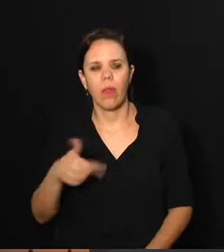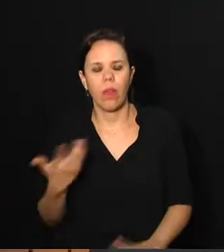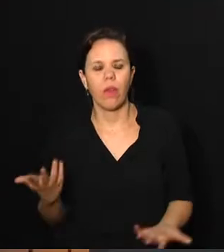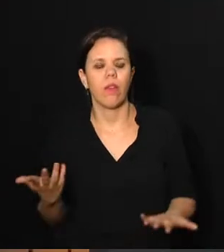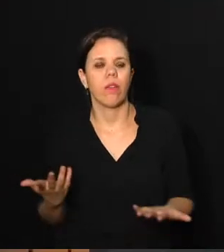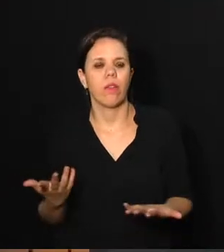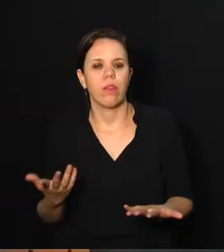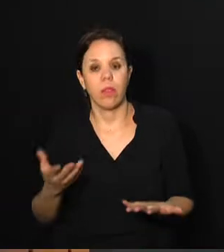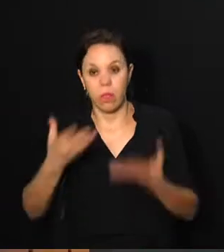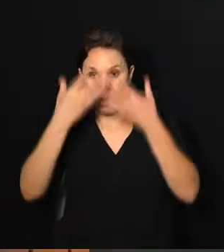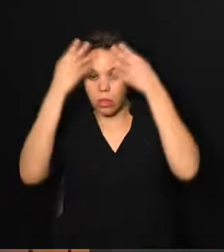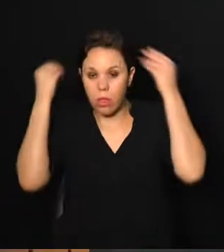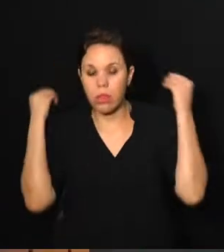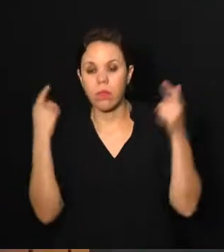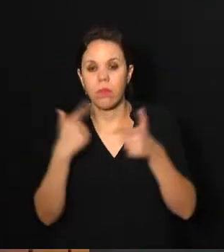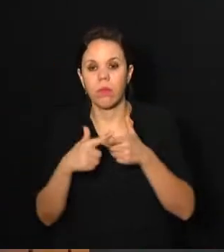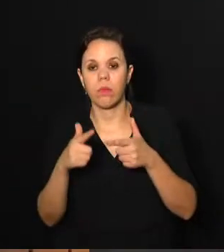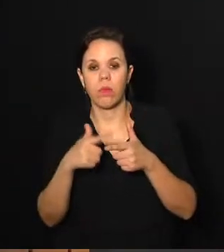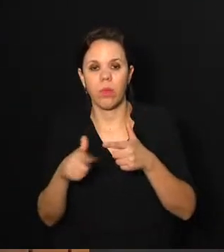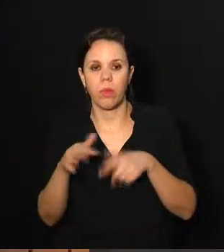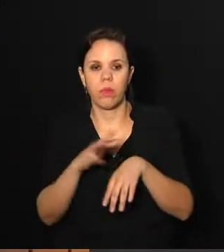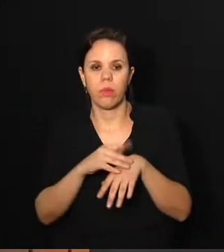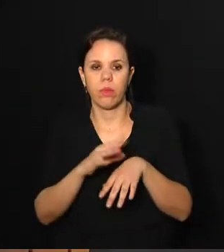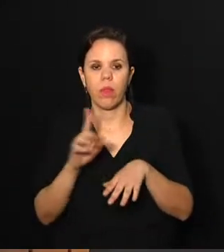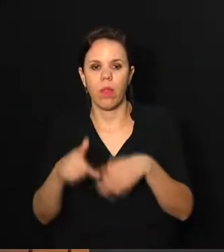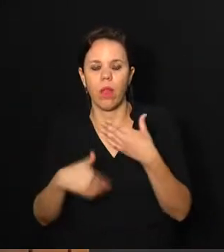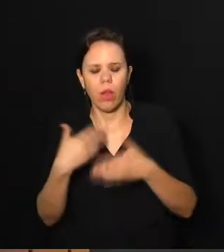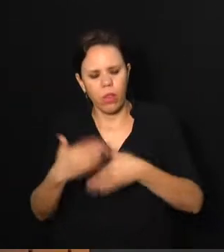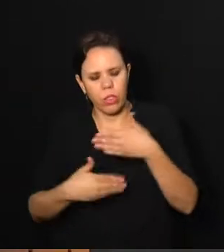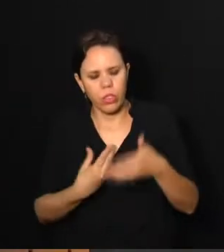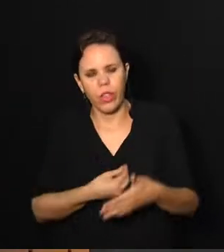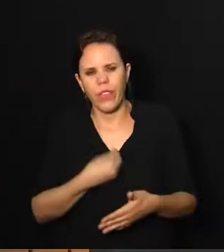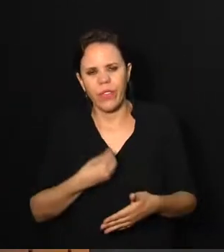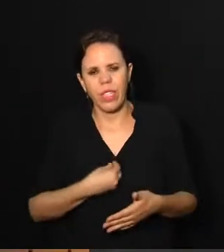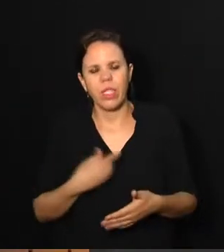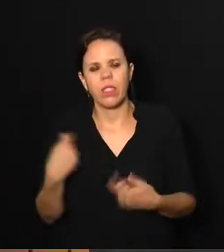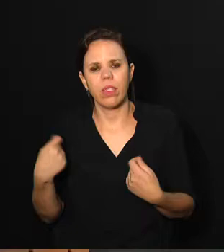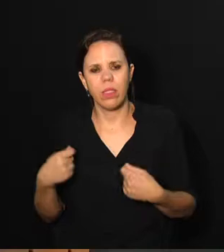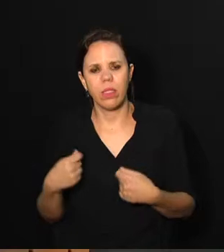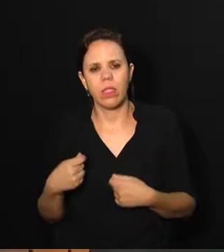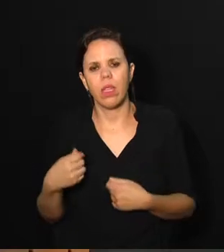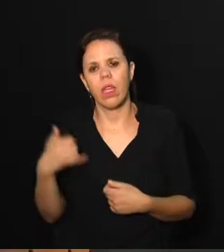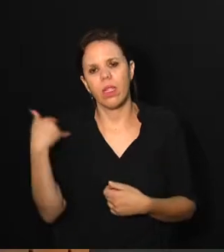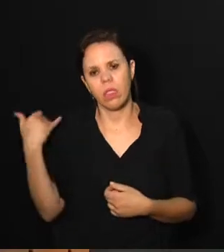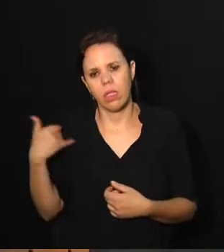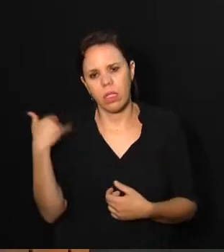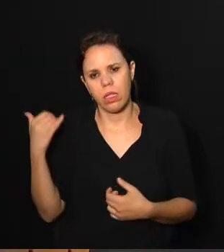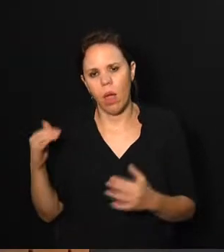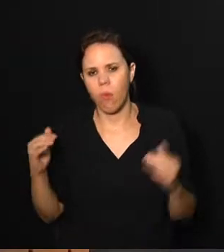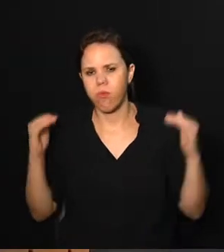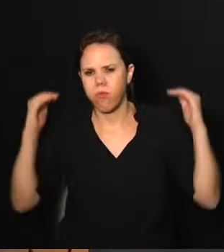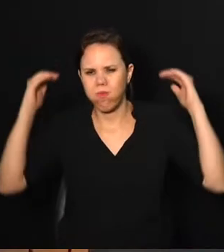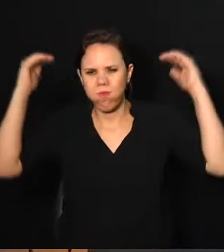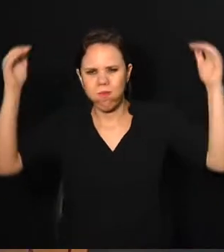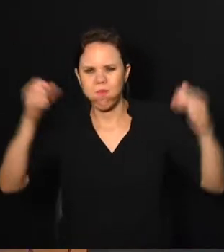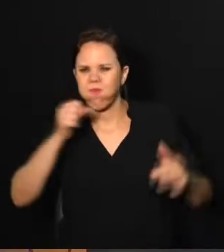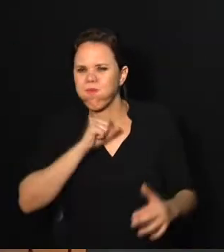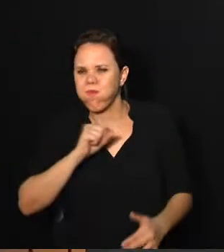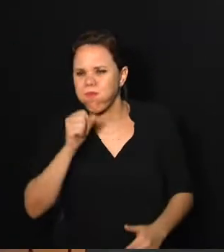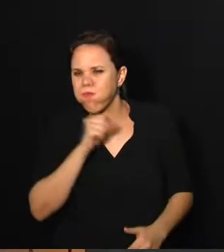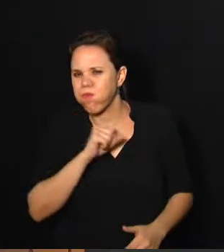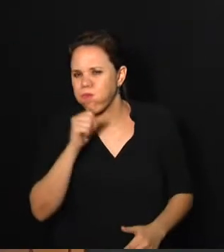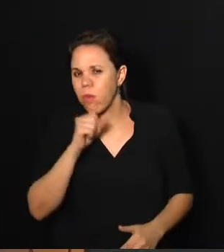acontece hoje no tratamento do idoso? A rotina. A rotina do idoso da quarta idade é essencial. Horário de